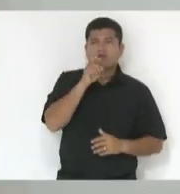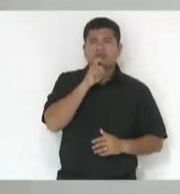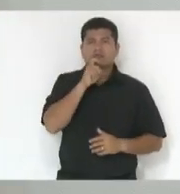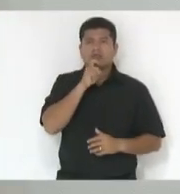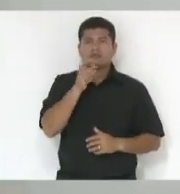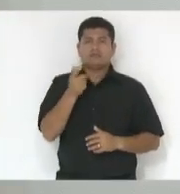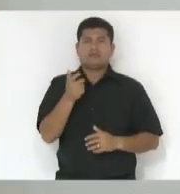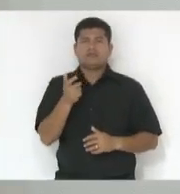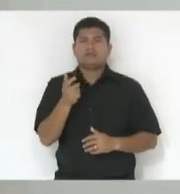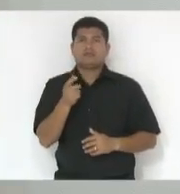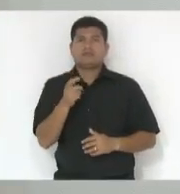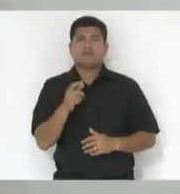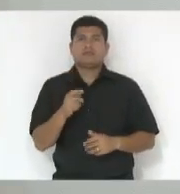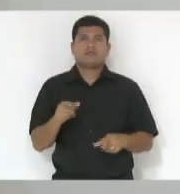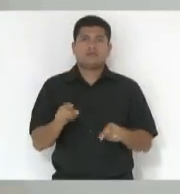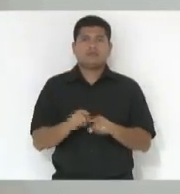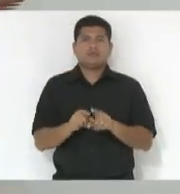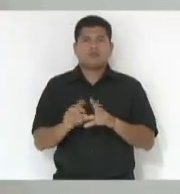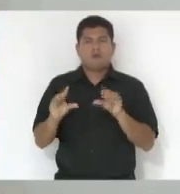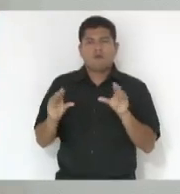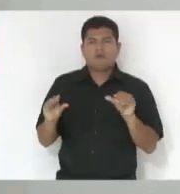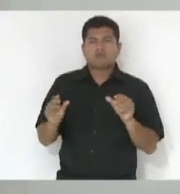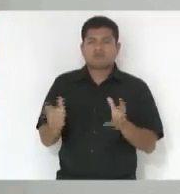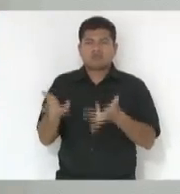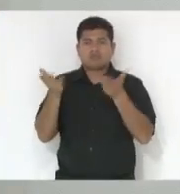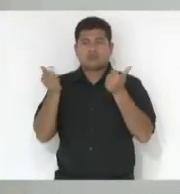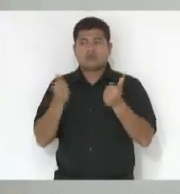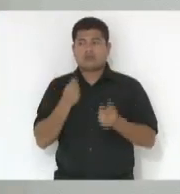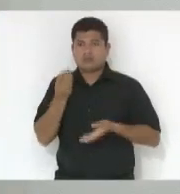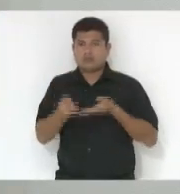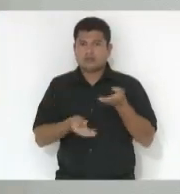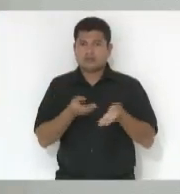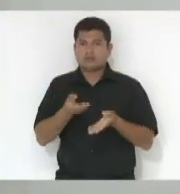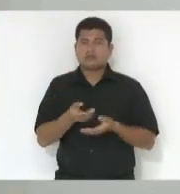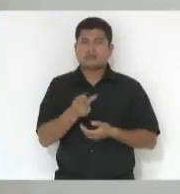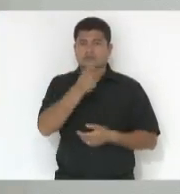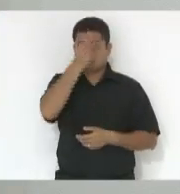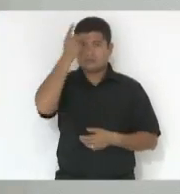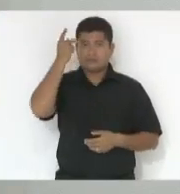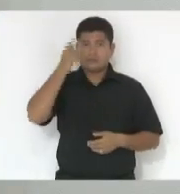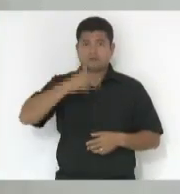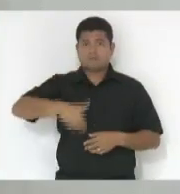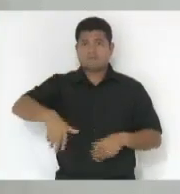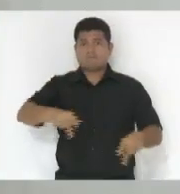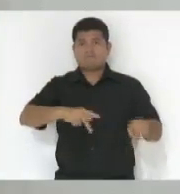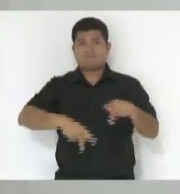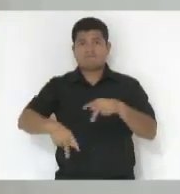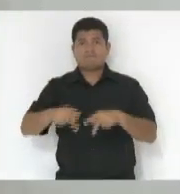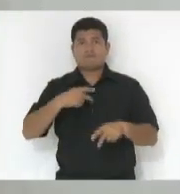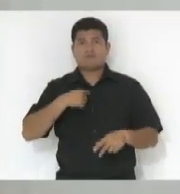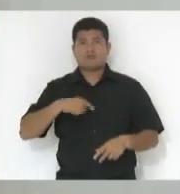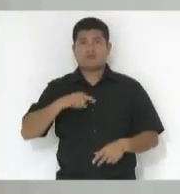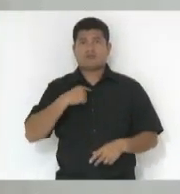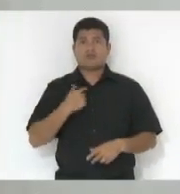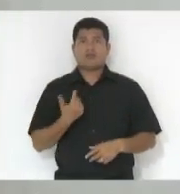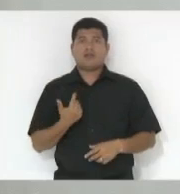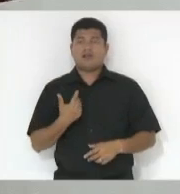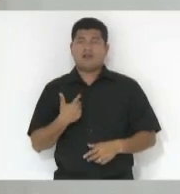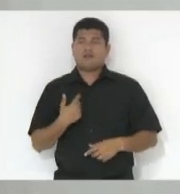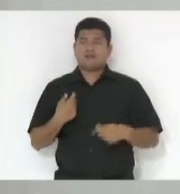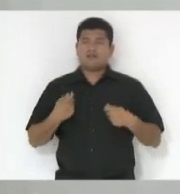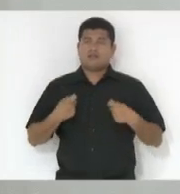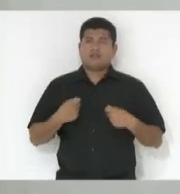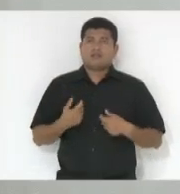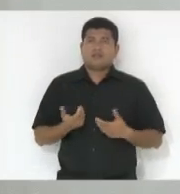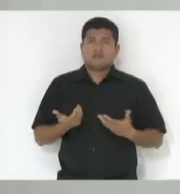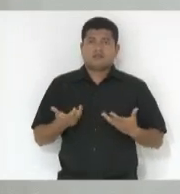os equipamentos para gerar conforto e qualidade para atender essas pessoas. E Deus queira que nós não tenhamos um membro desse na nossa família para estar fazendo